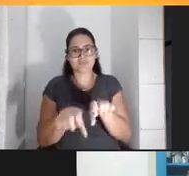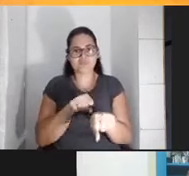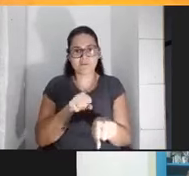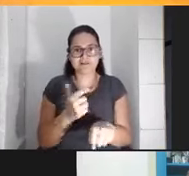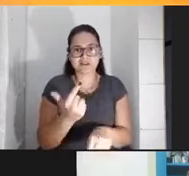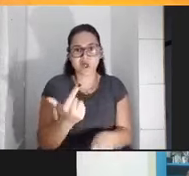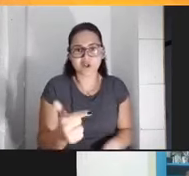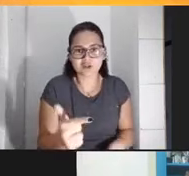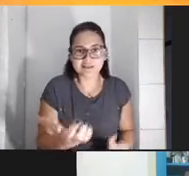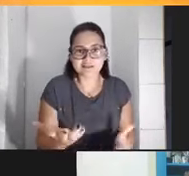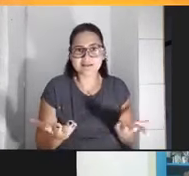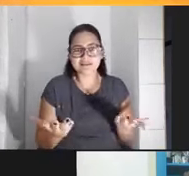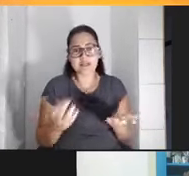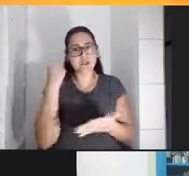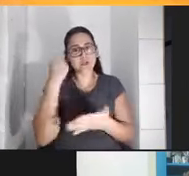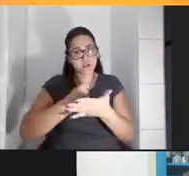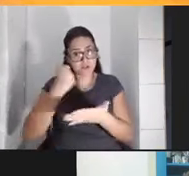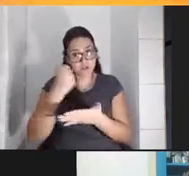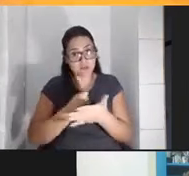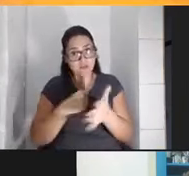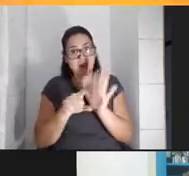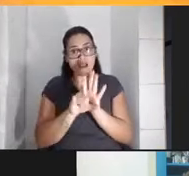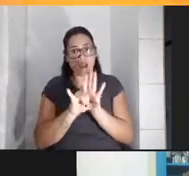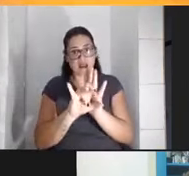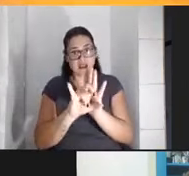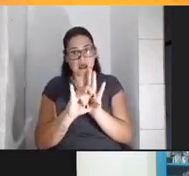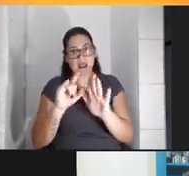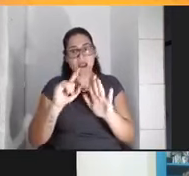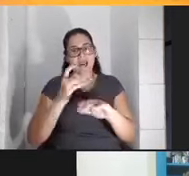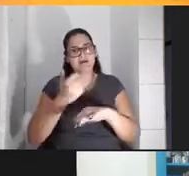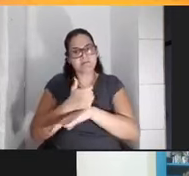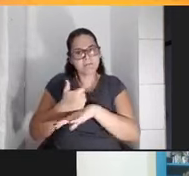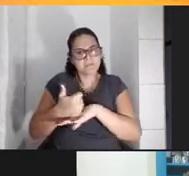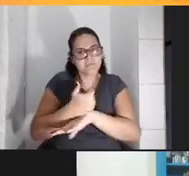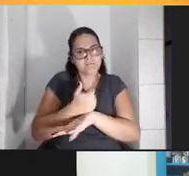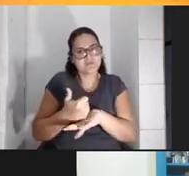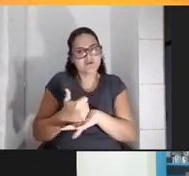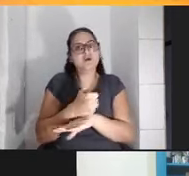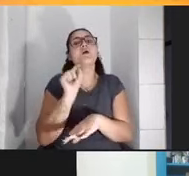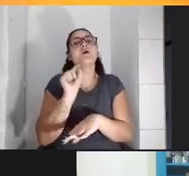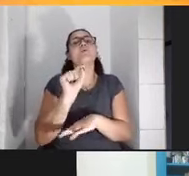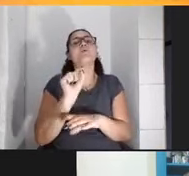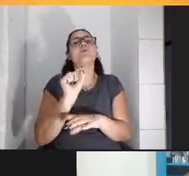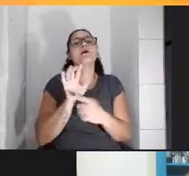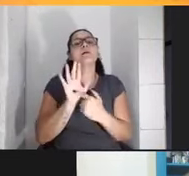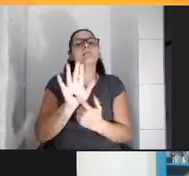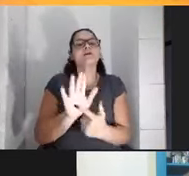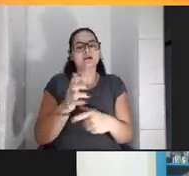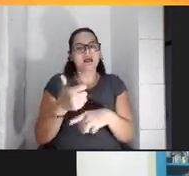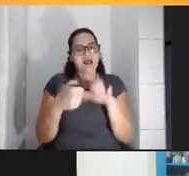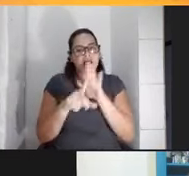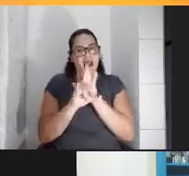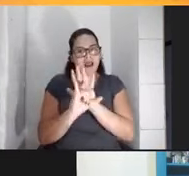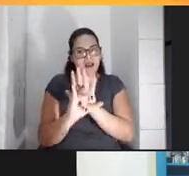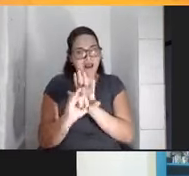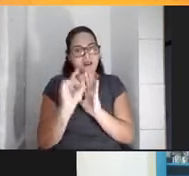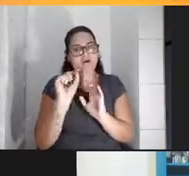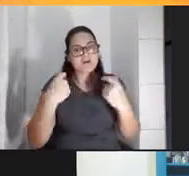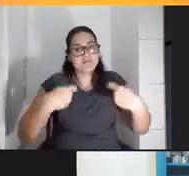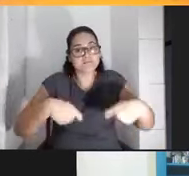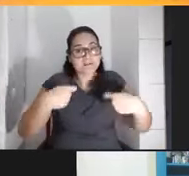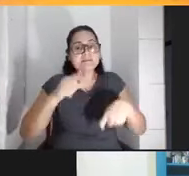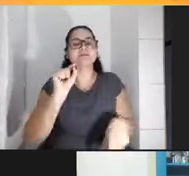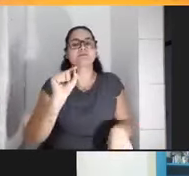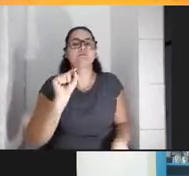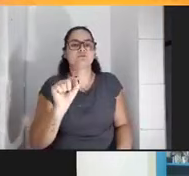nós lutamos pela lei da profissionalização, nós deixamos bem claro na lei que era necessário ter, né, para